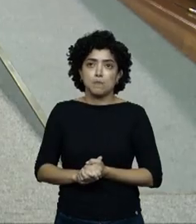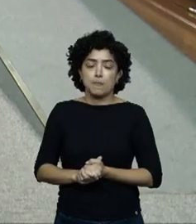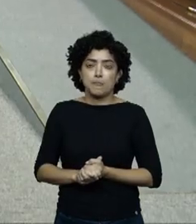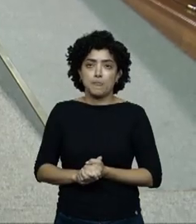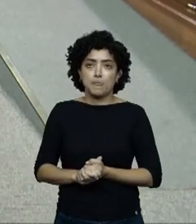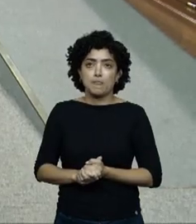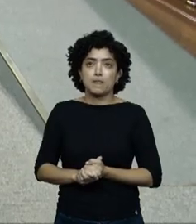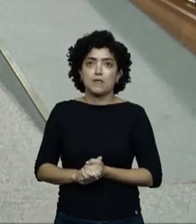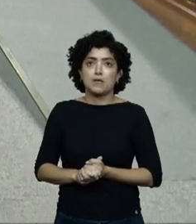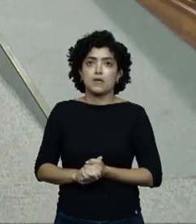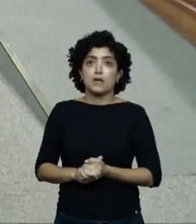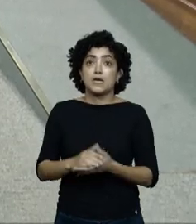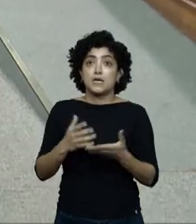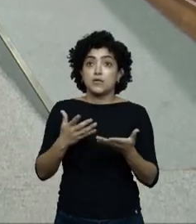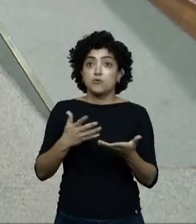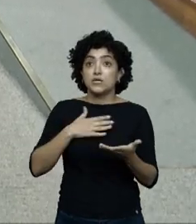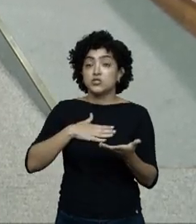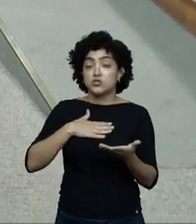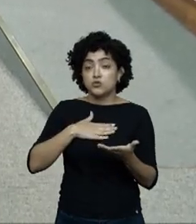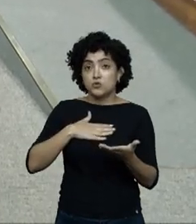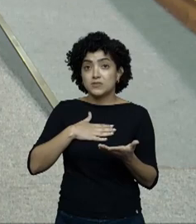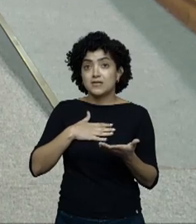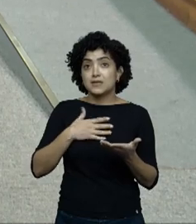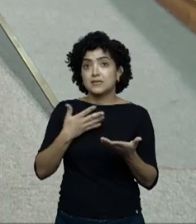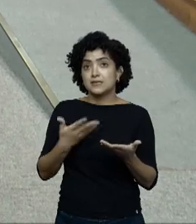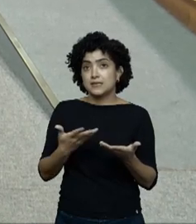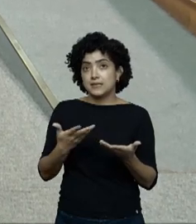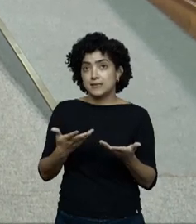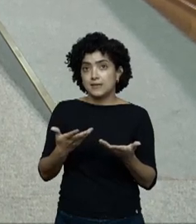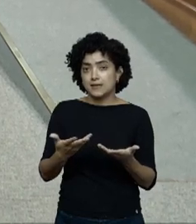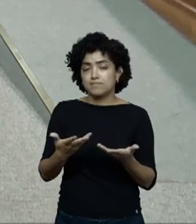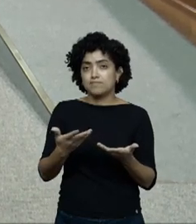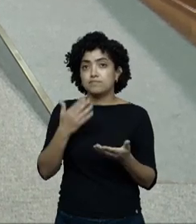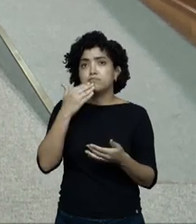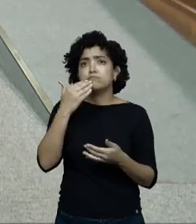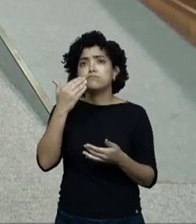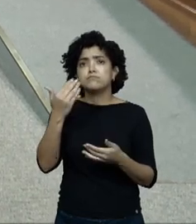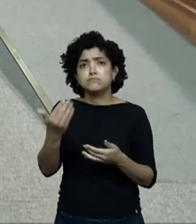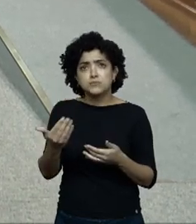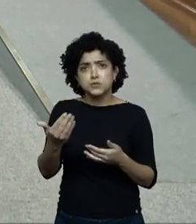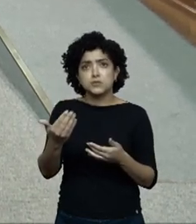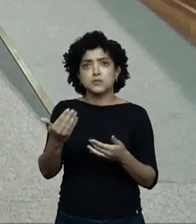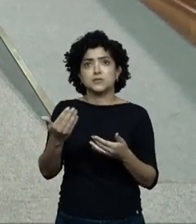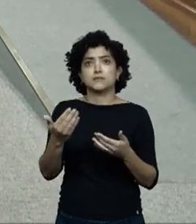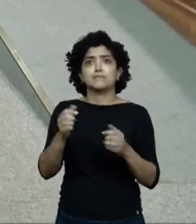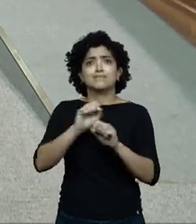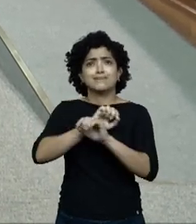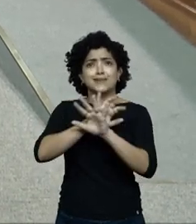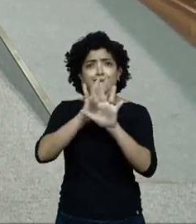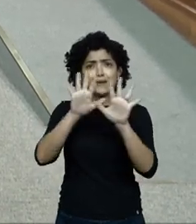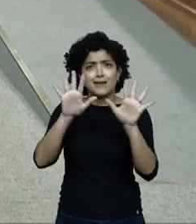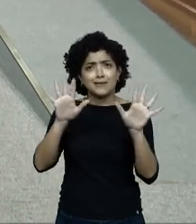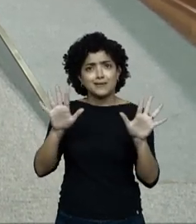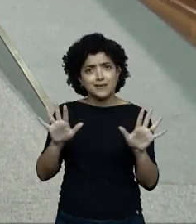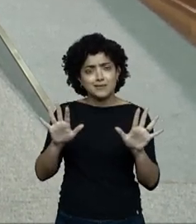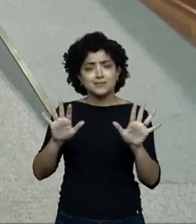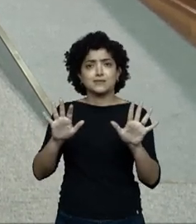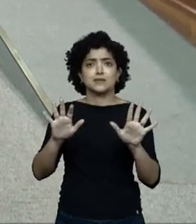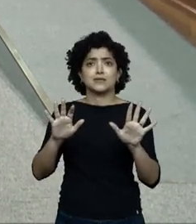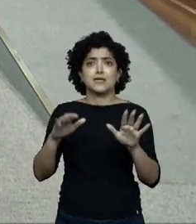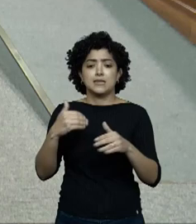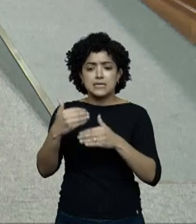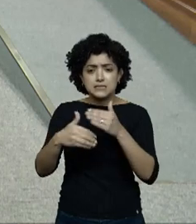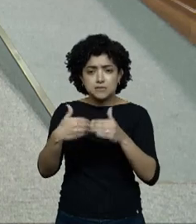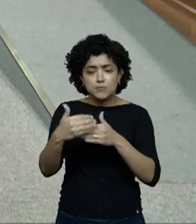bom e o que nós gostaríamos também é de pedir muita transparência no processo seletivo